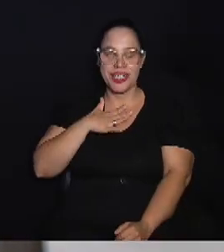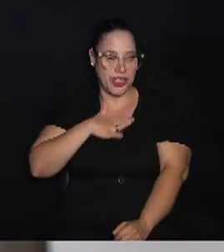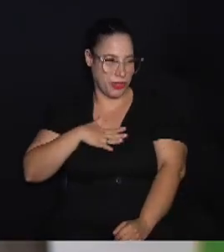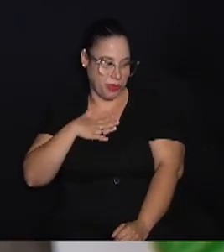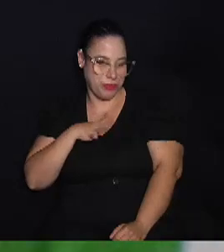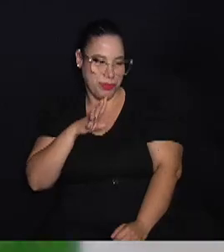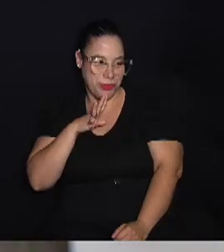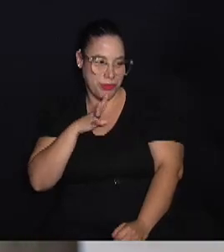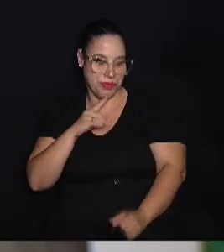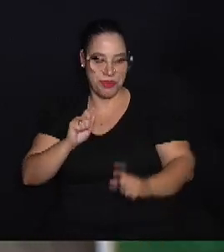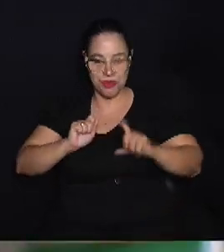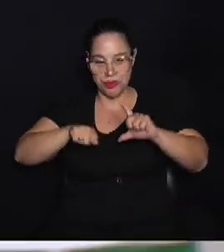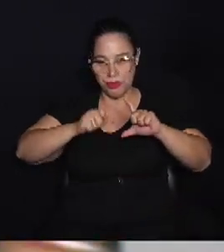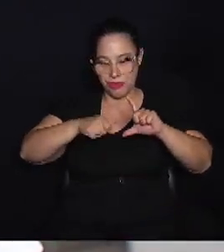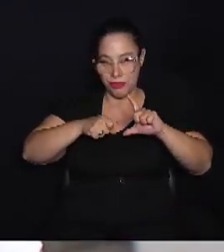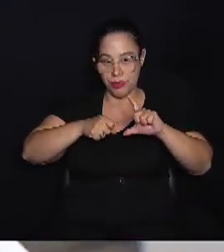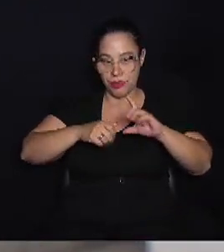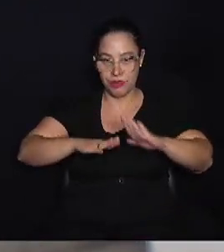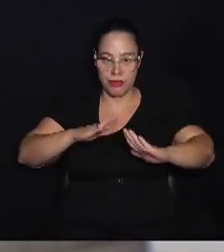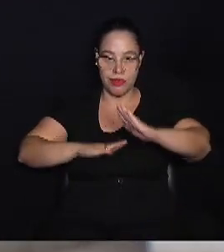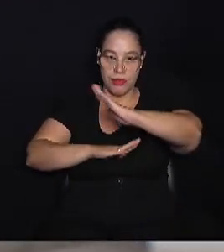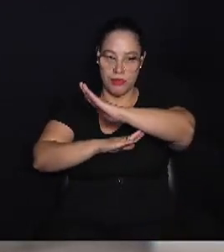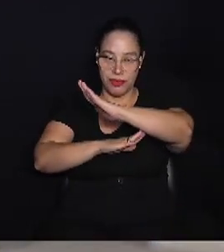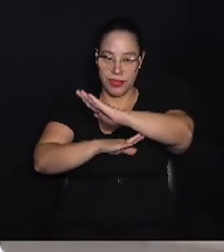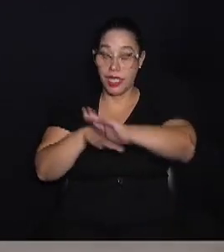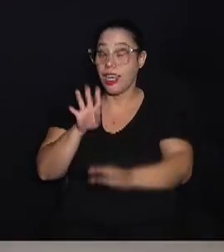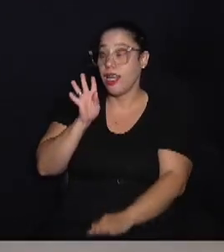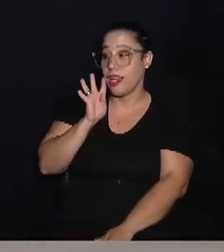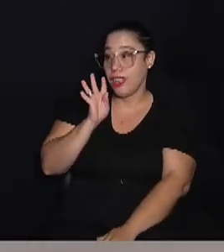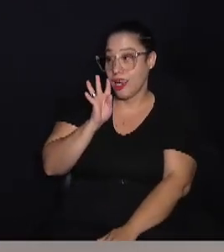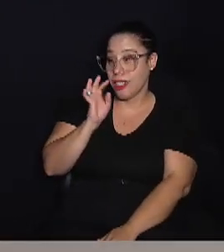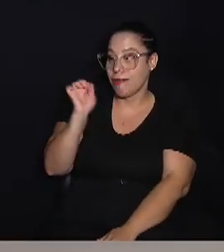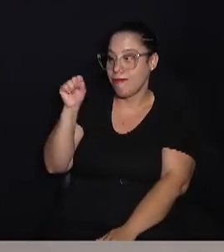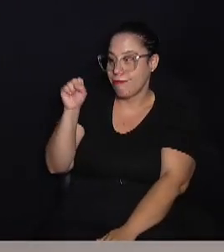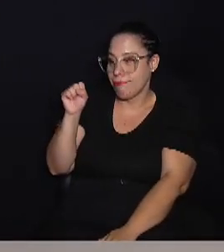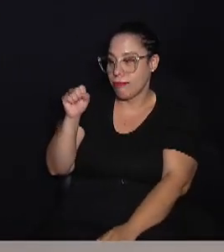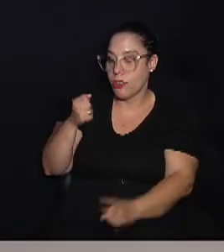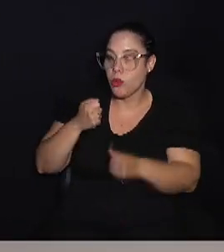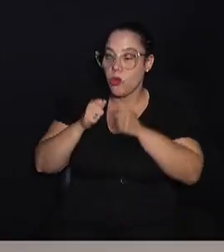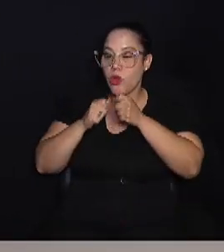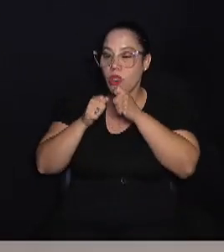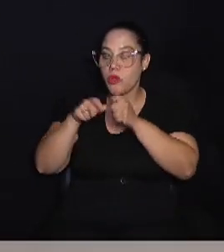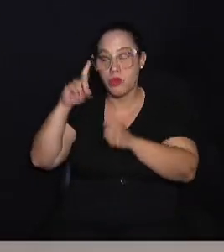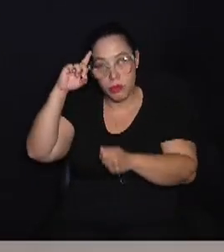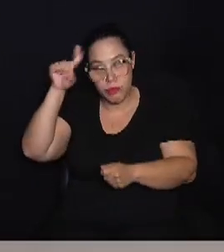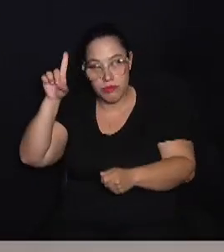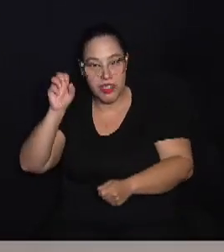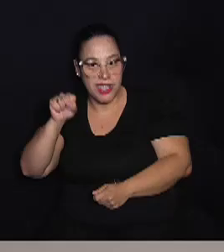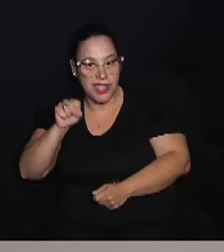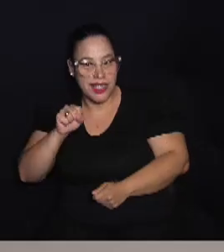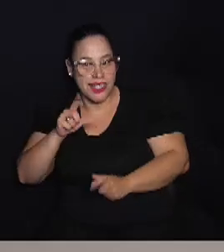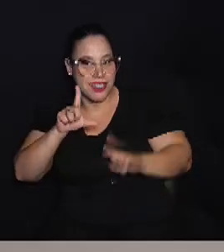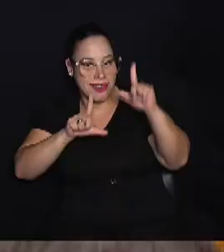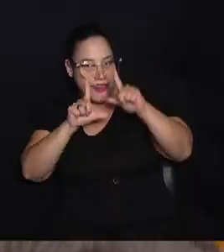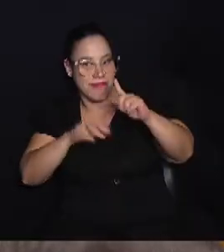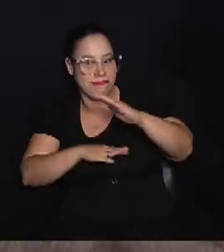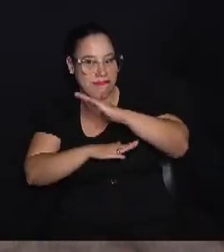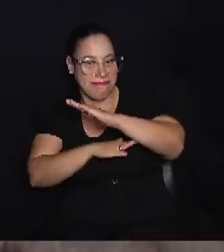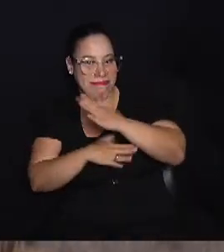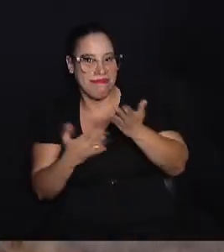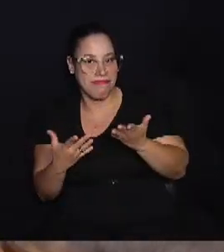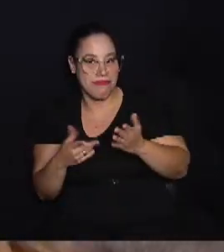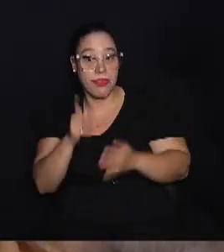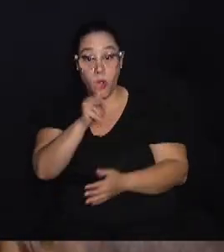conhecer o estúdio da TV Câmara? Sim. Achou legal? Sim. Quer ser jornalista um dia? Sim. Quer aparecer na TV? Sim.